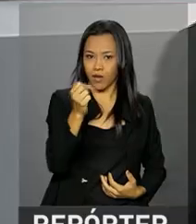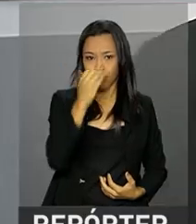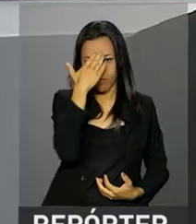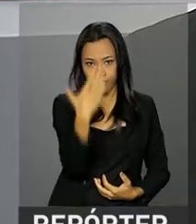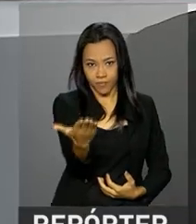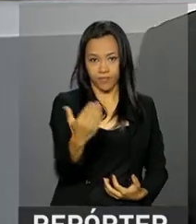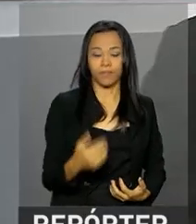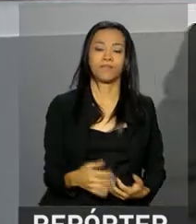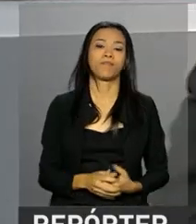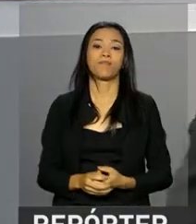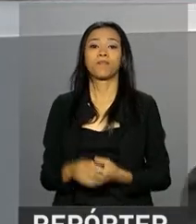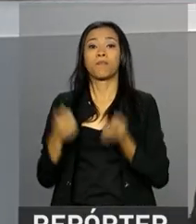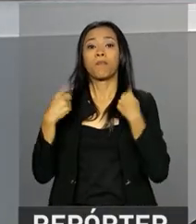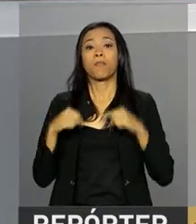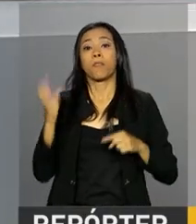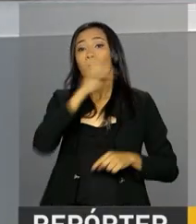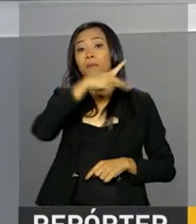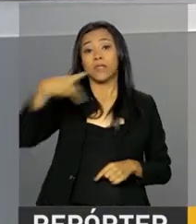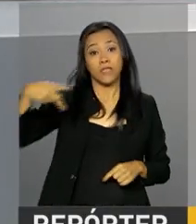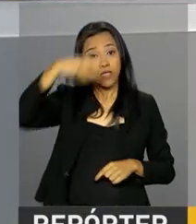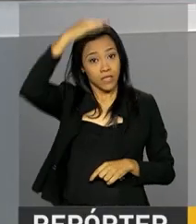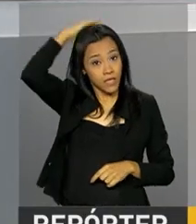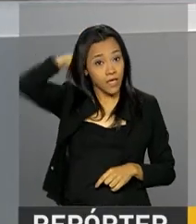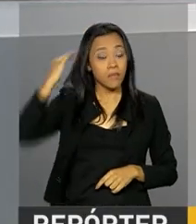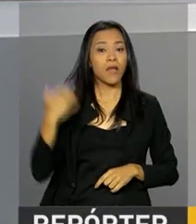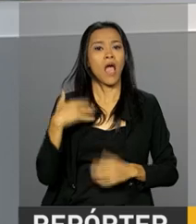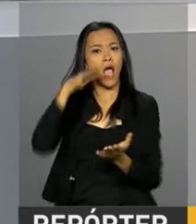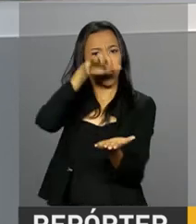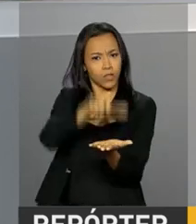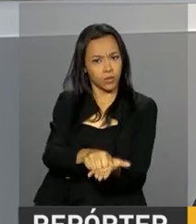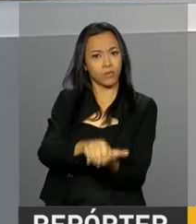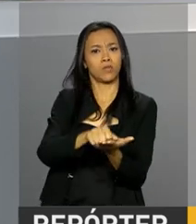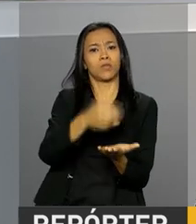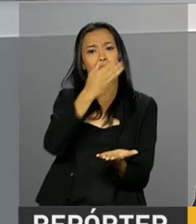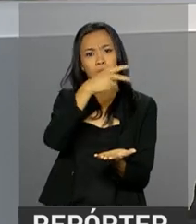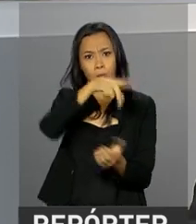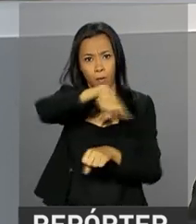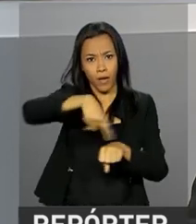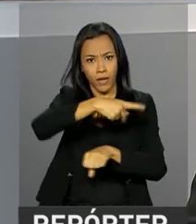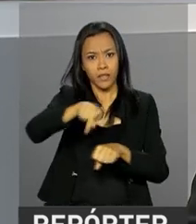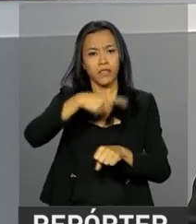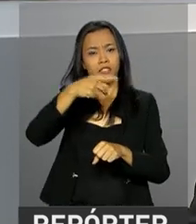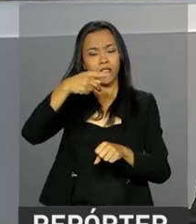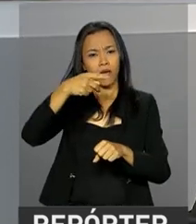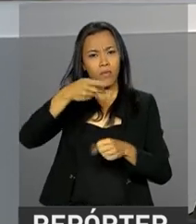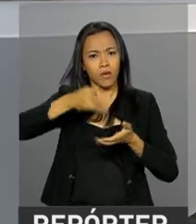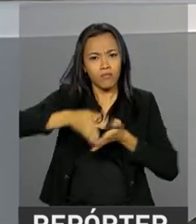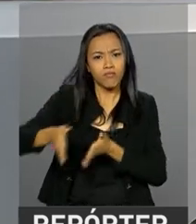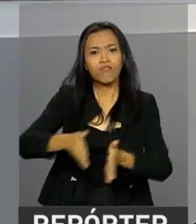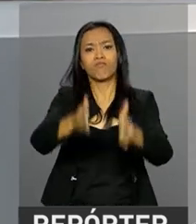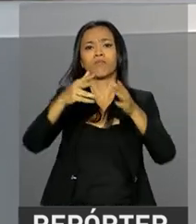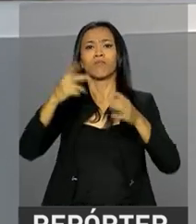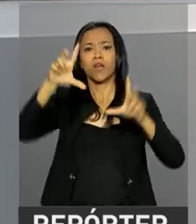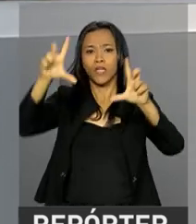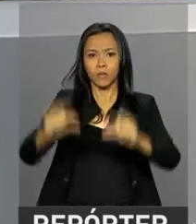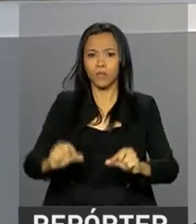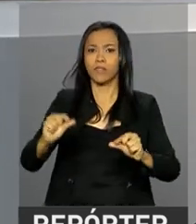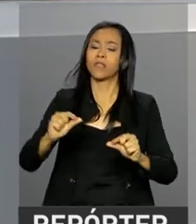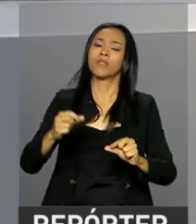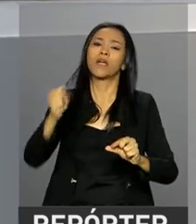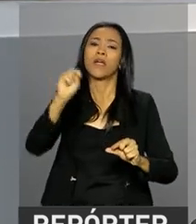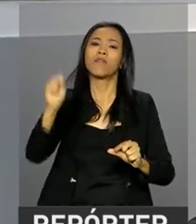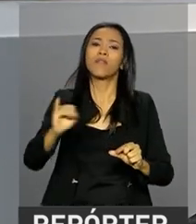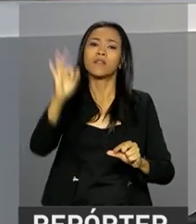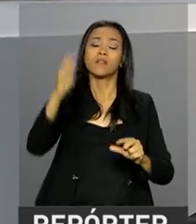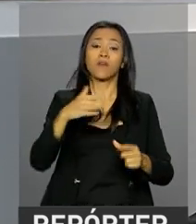Obrigado. O presidente Michel Temer assumiu o comando do país com a promessa de dar um rumo à economia, reduzir a inflação, melhorar